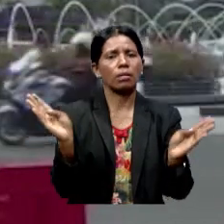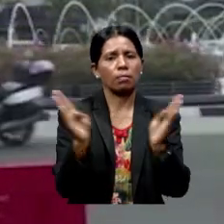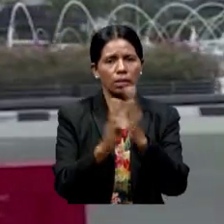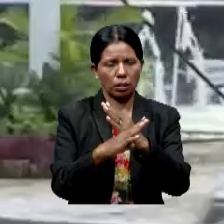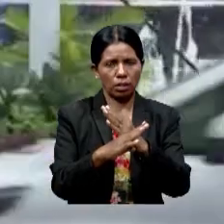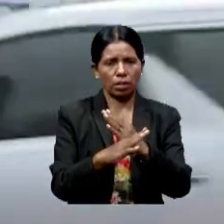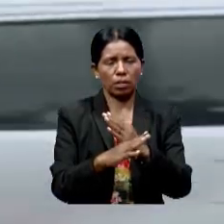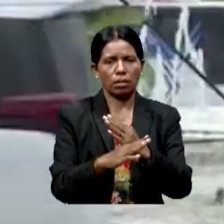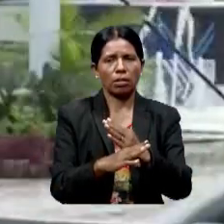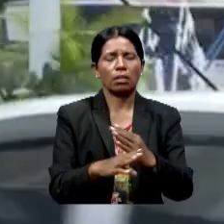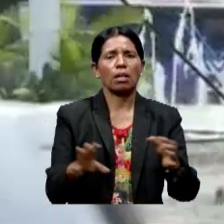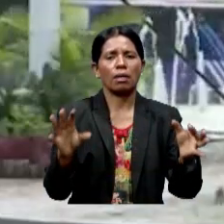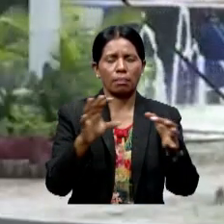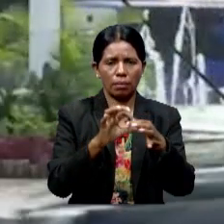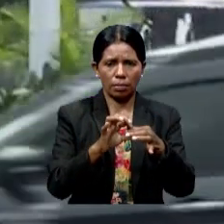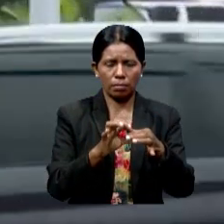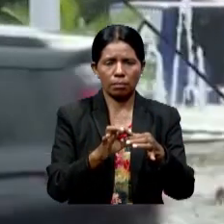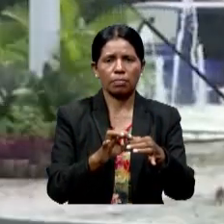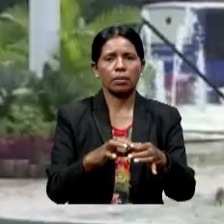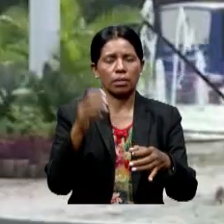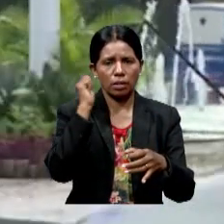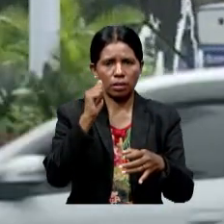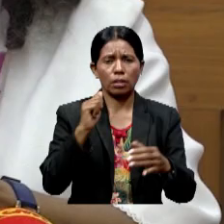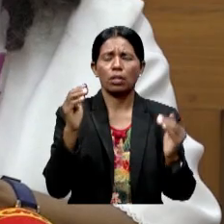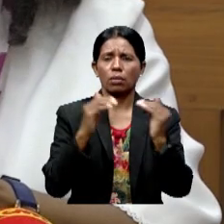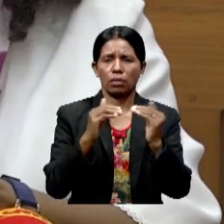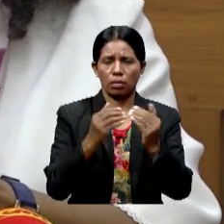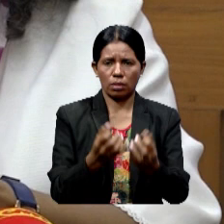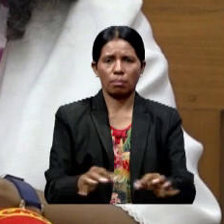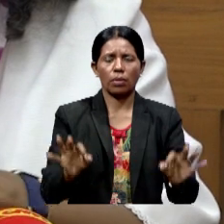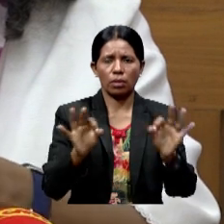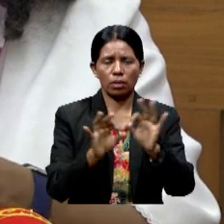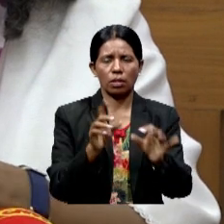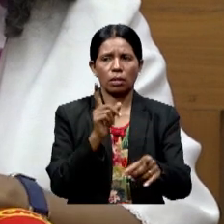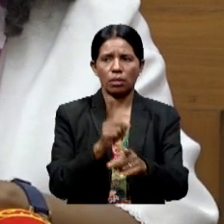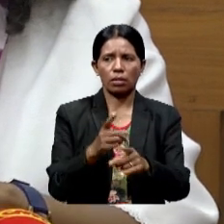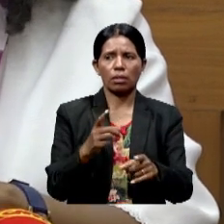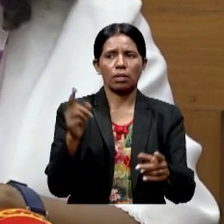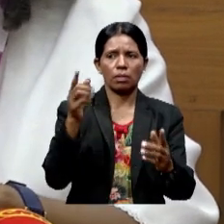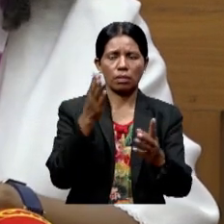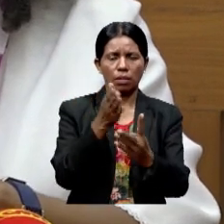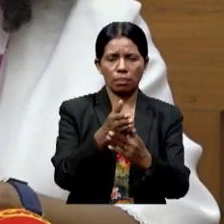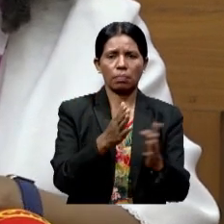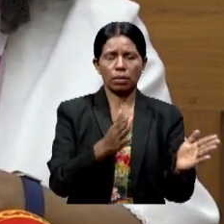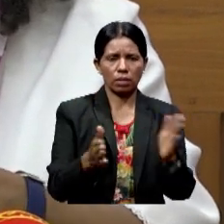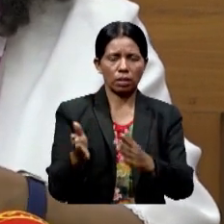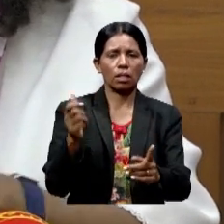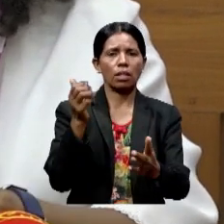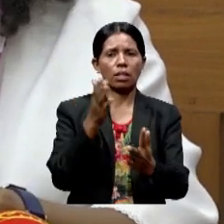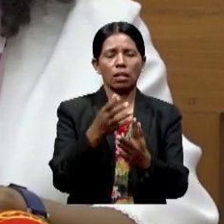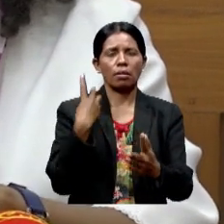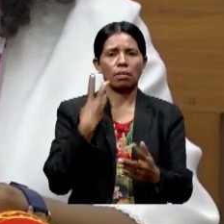membro pleno. Também é encontro ida que é importante, vai ter o processo de adesão, vai ter